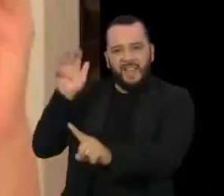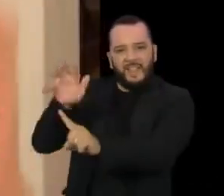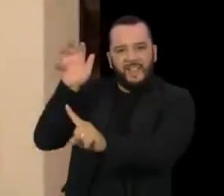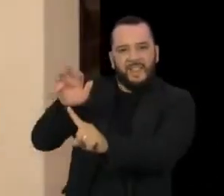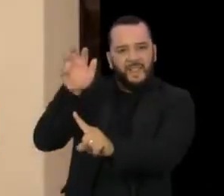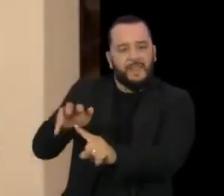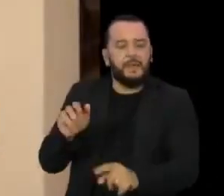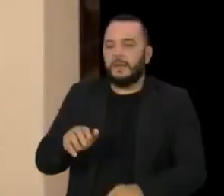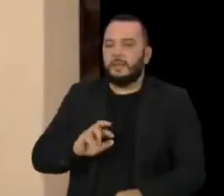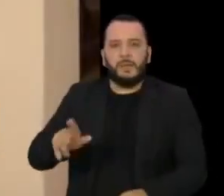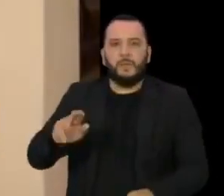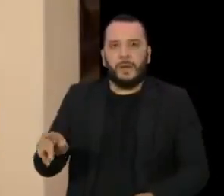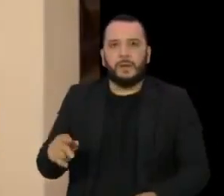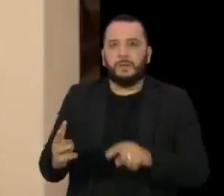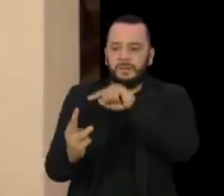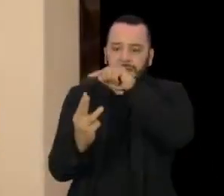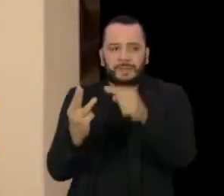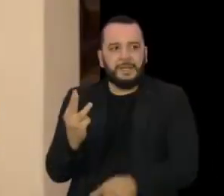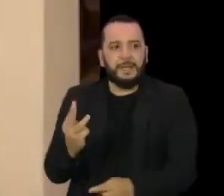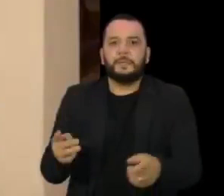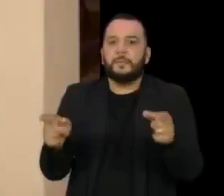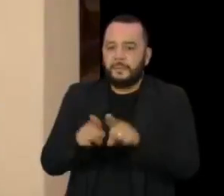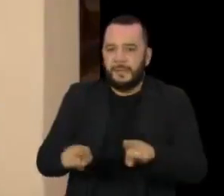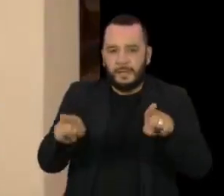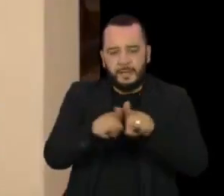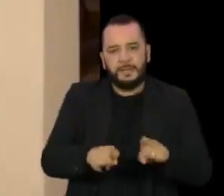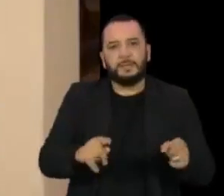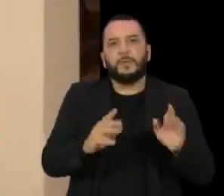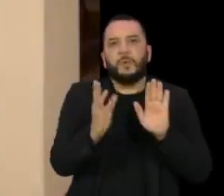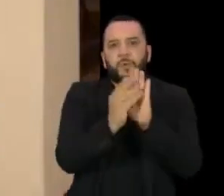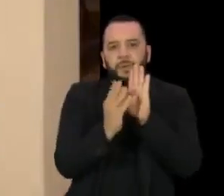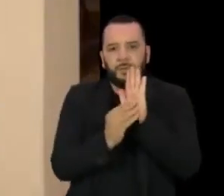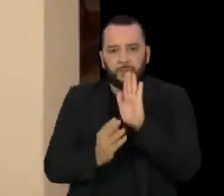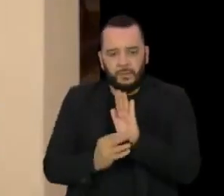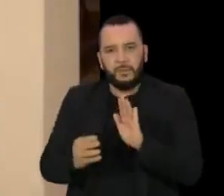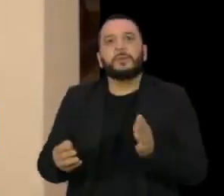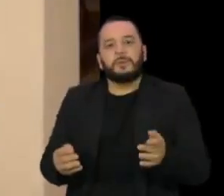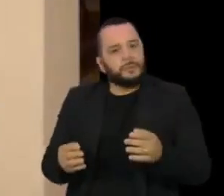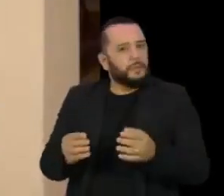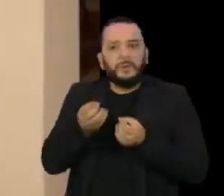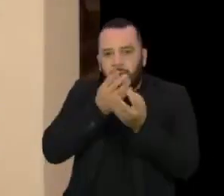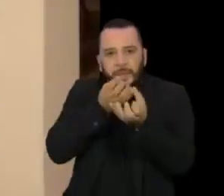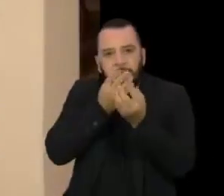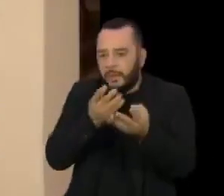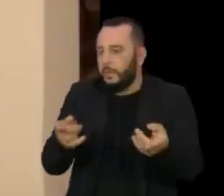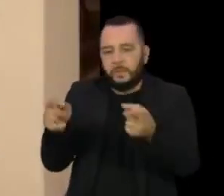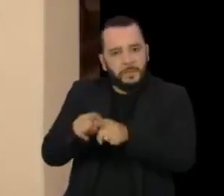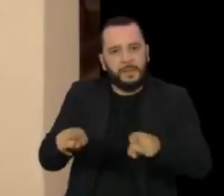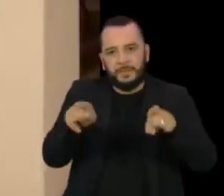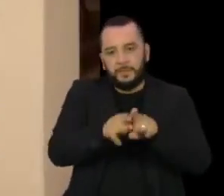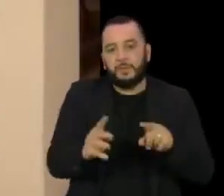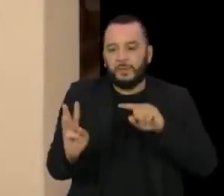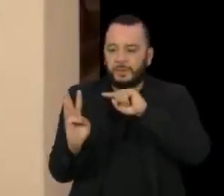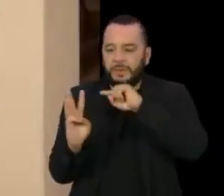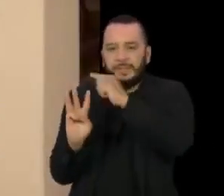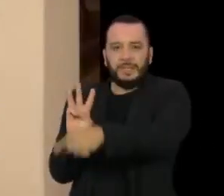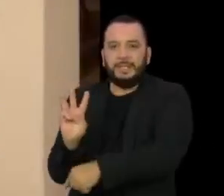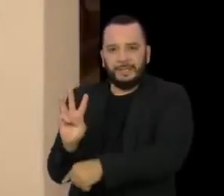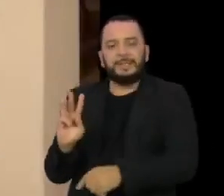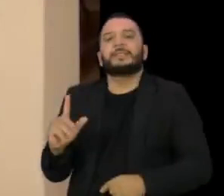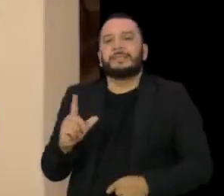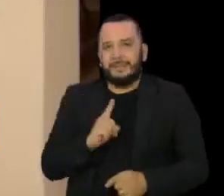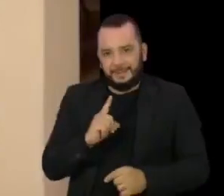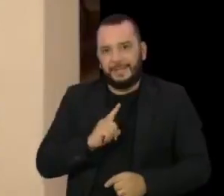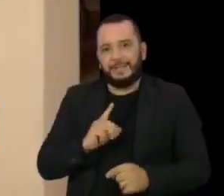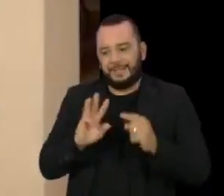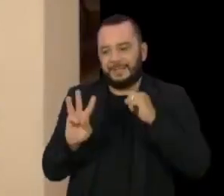entre aspas, ao mesmo conteúdo, ao mesmo pacote de informações. E ainda assim, eu tenho 3 pessoas